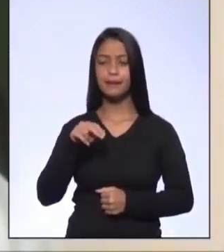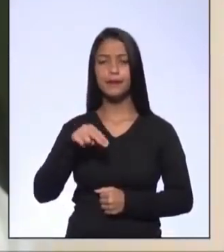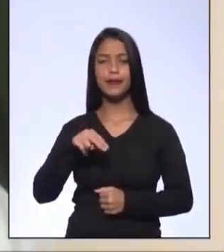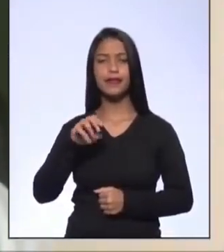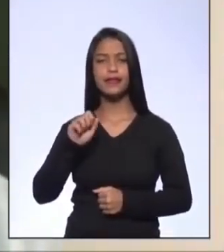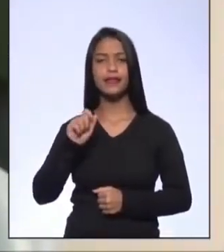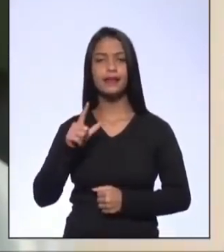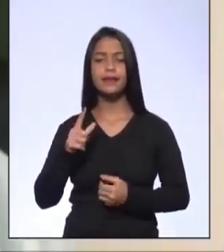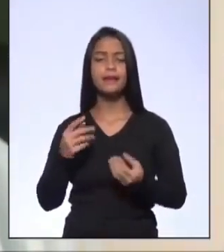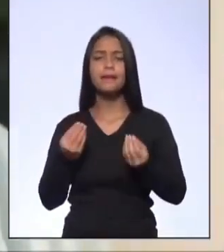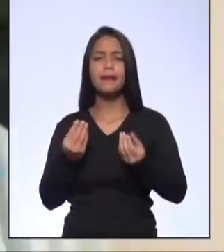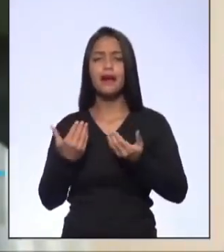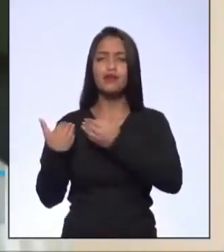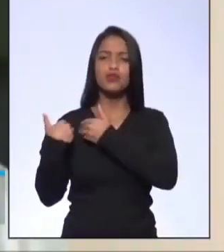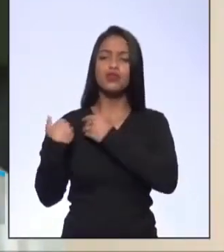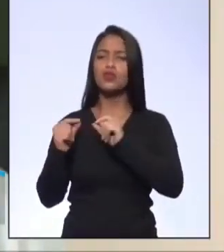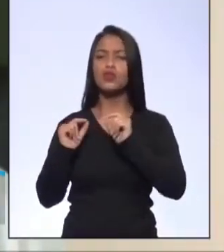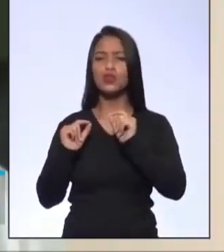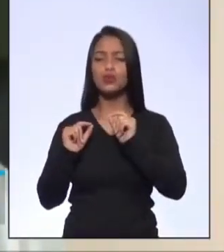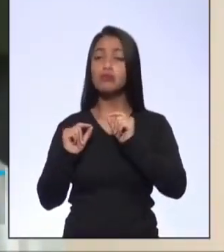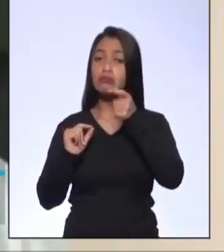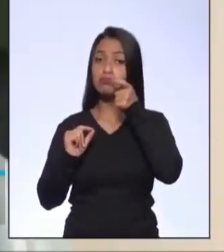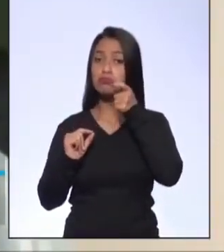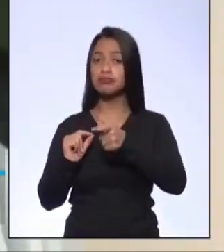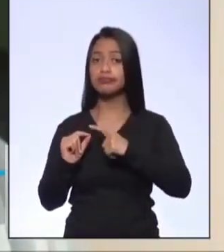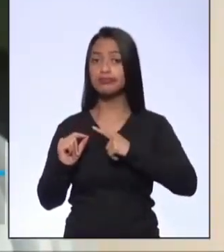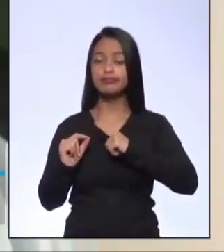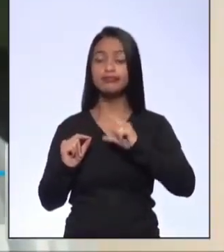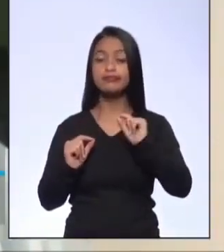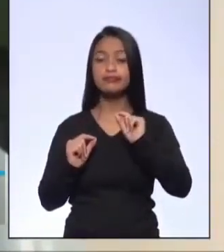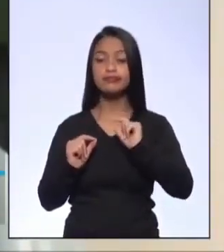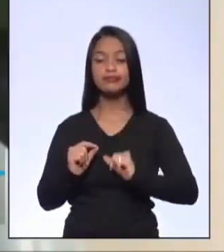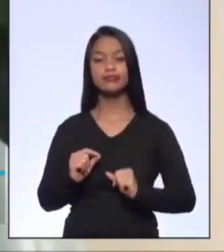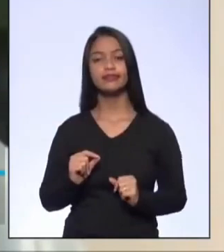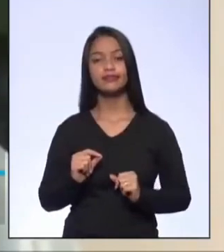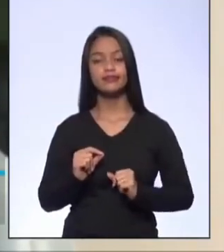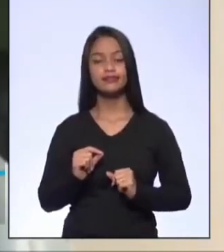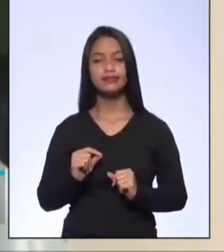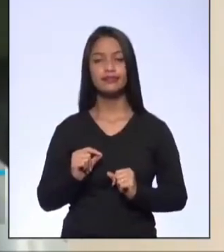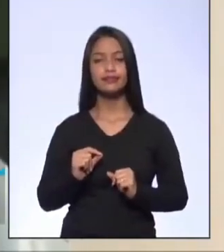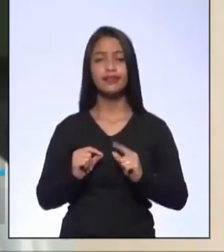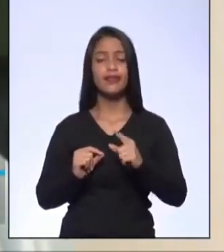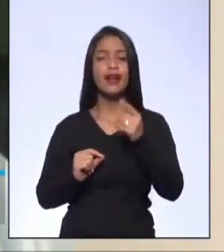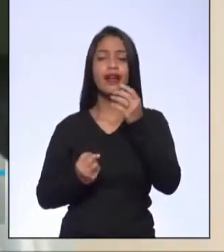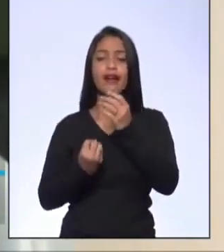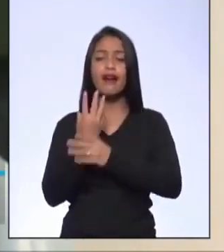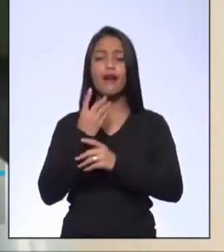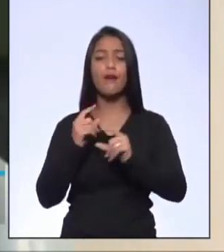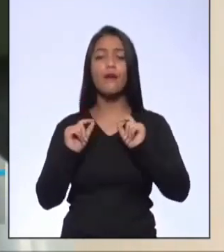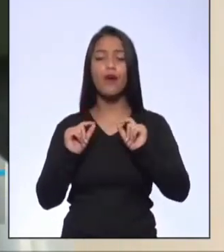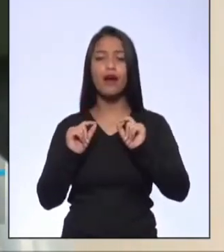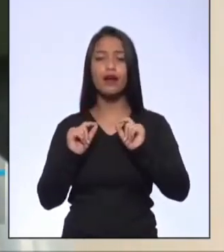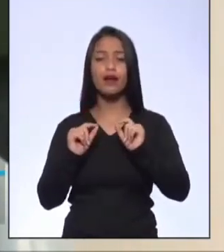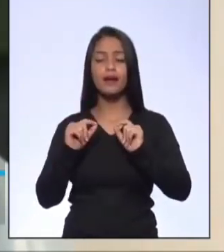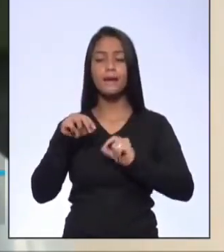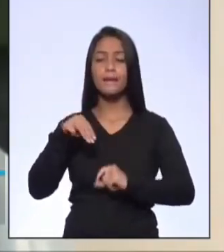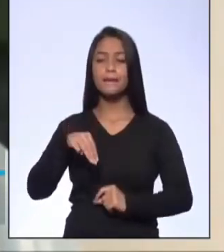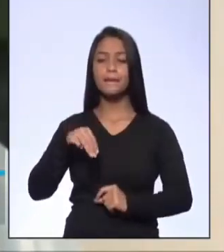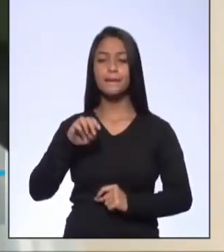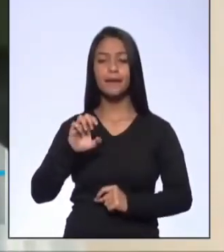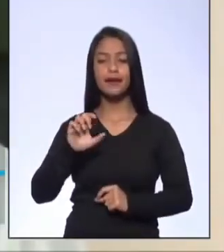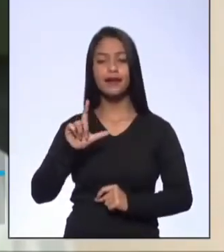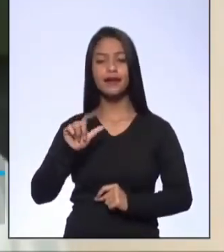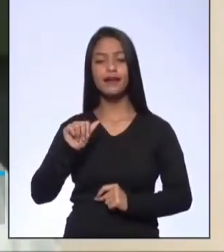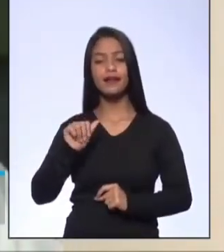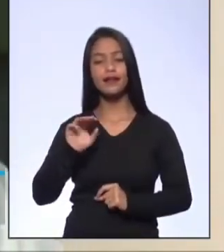ela vai ser responsável, gente, olha só que interessante, entre outras coisas, por produzir a melatonina.